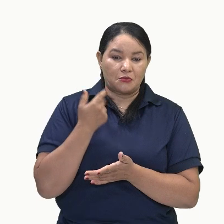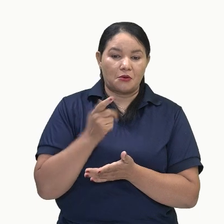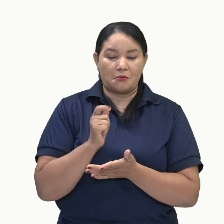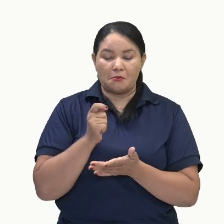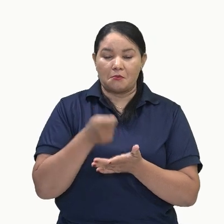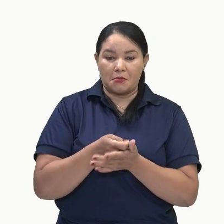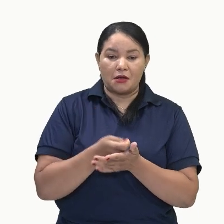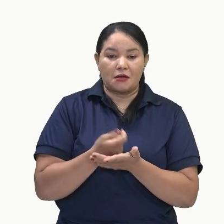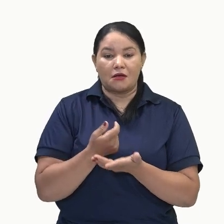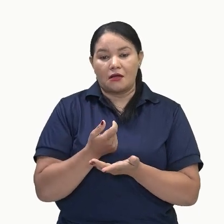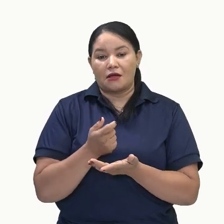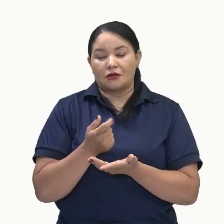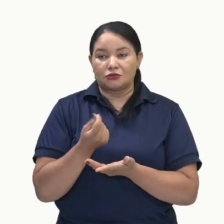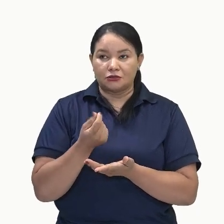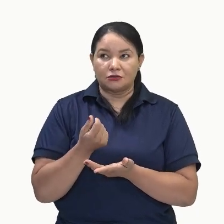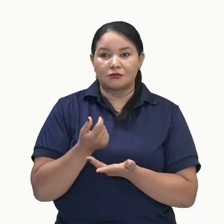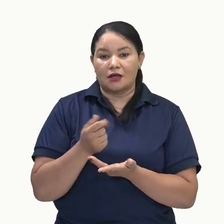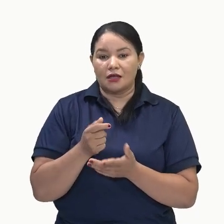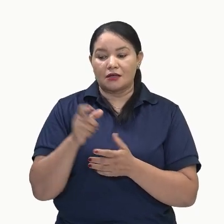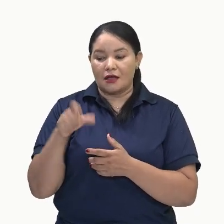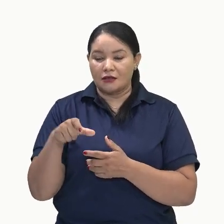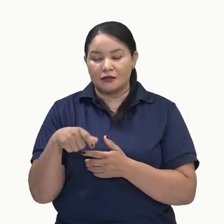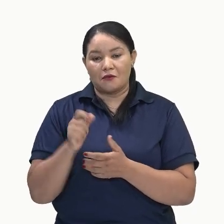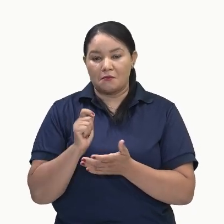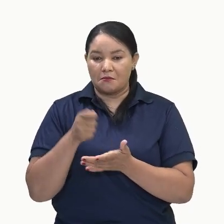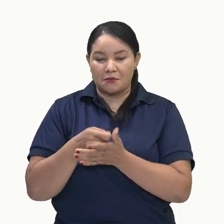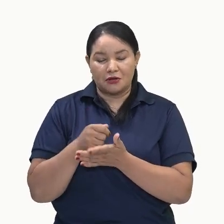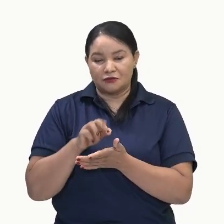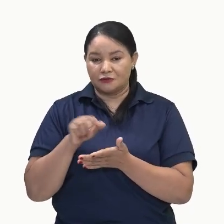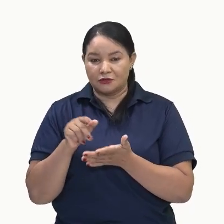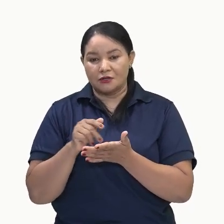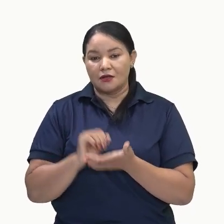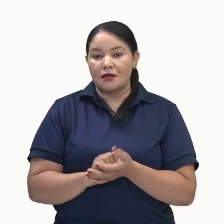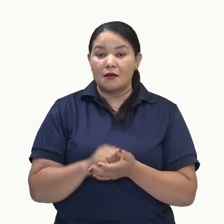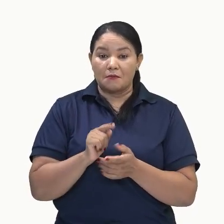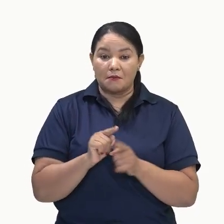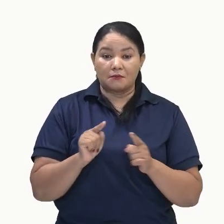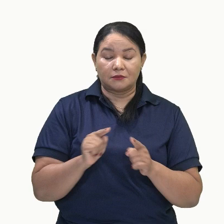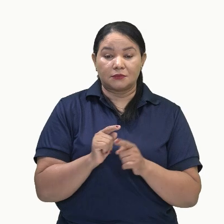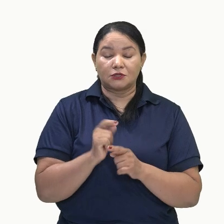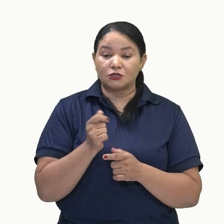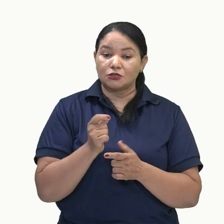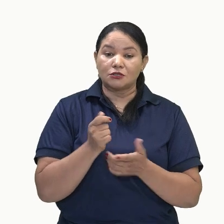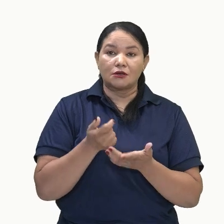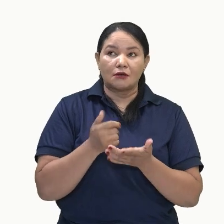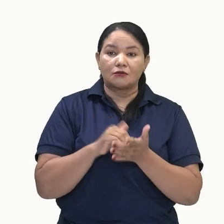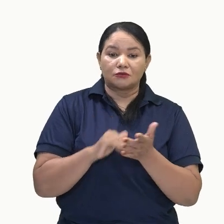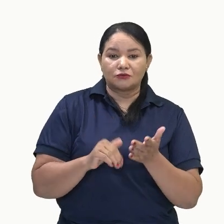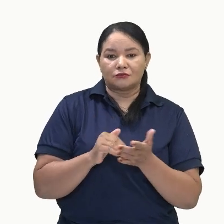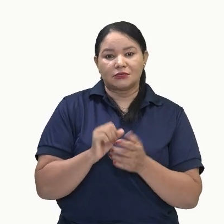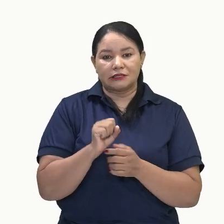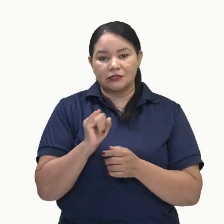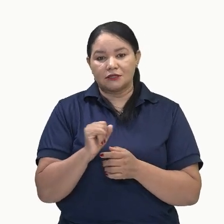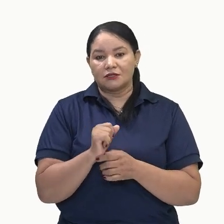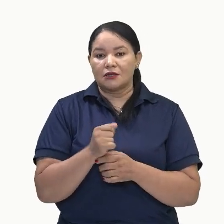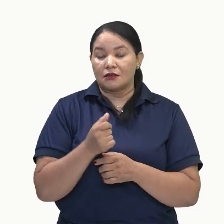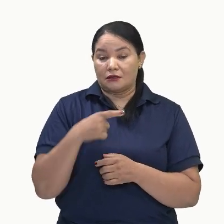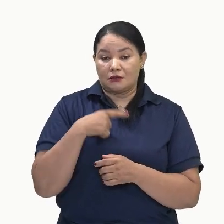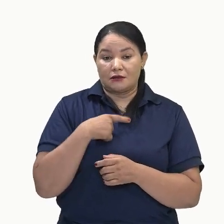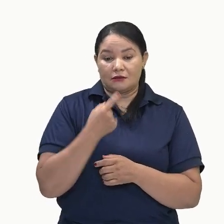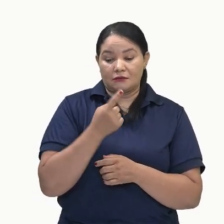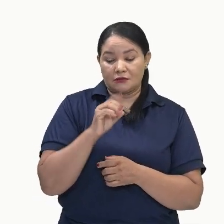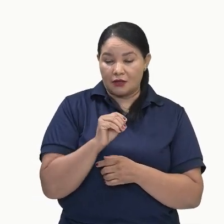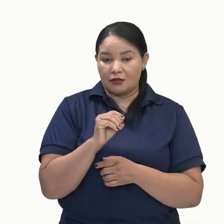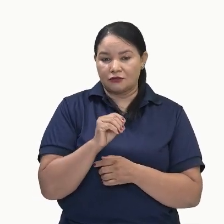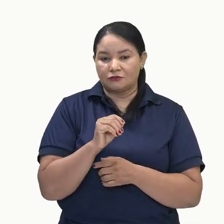o preço normal, mas se a gente pagar em dinheiro tem um desconto, né? Se você pagar com preço normal, com dinheiro, você teria 10% de desconto. Quanto